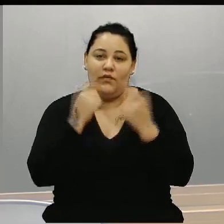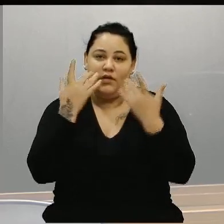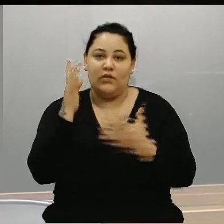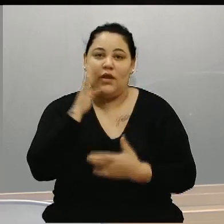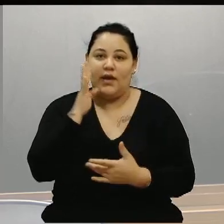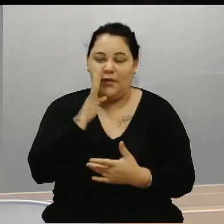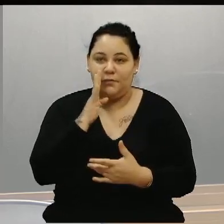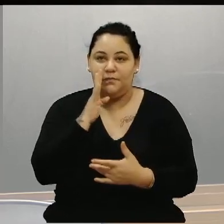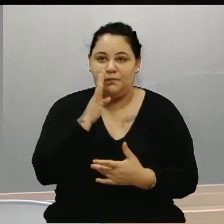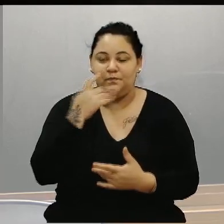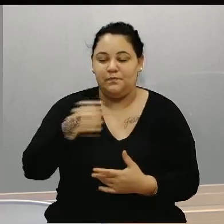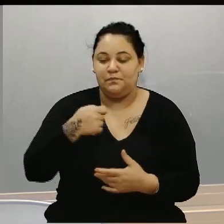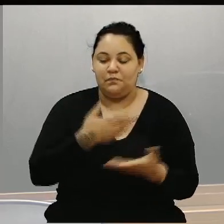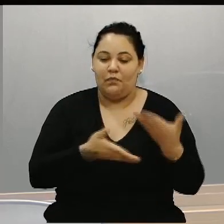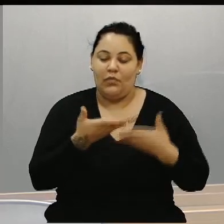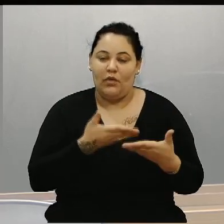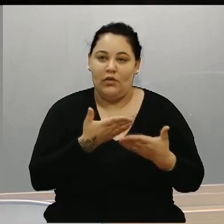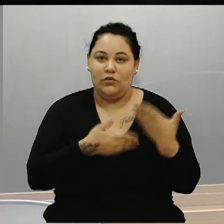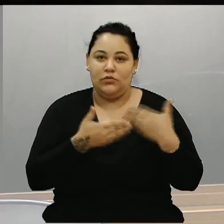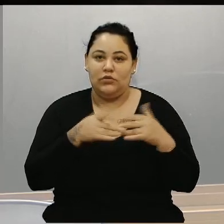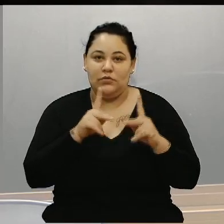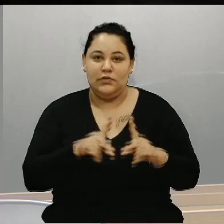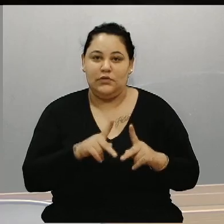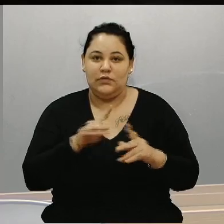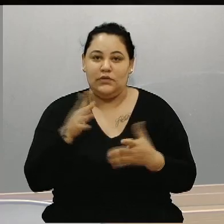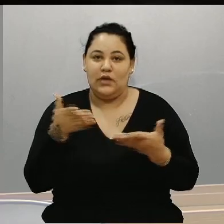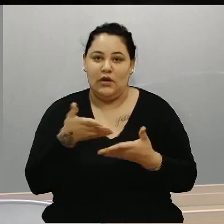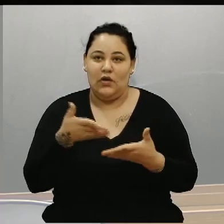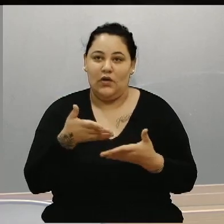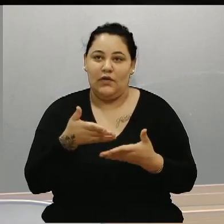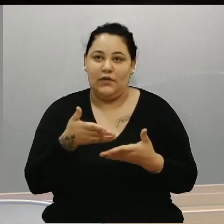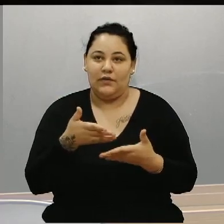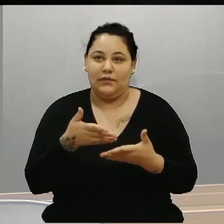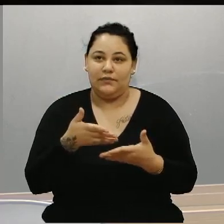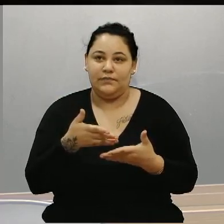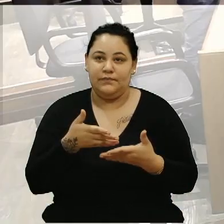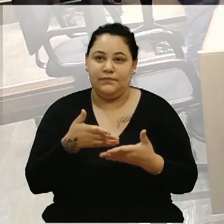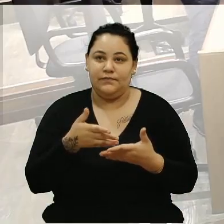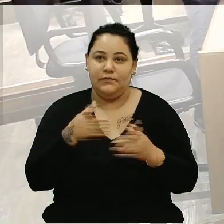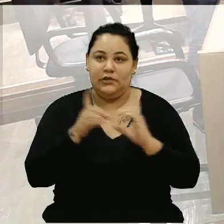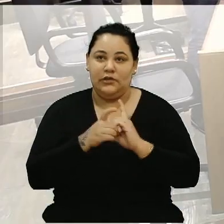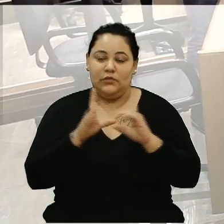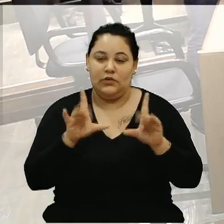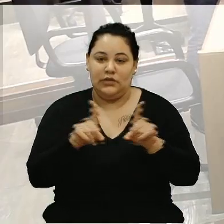ao encontro da necessidade de todo mundo agora que está correndo no fortalecimento